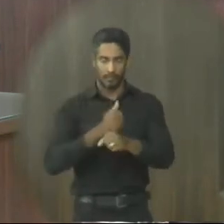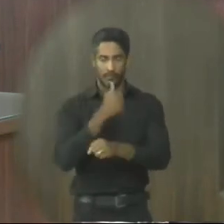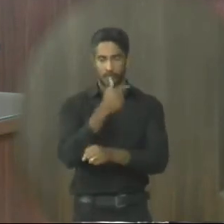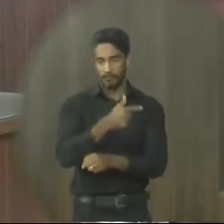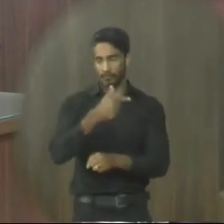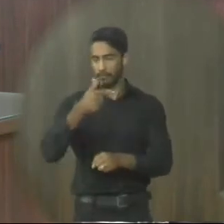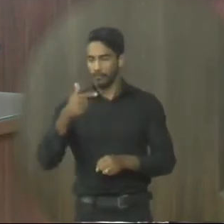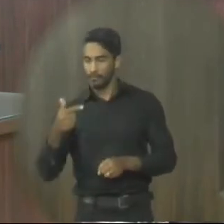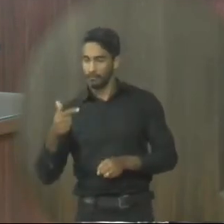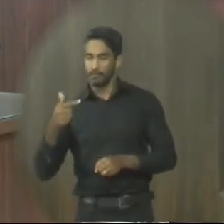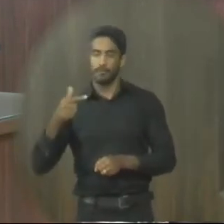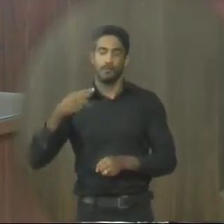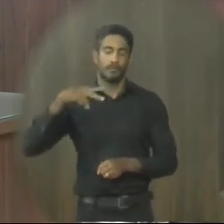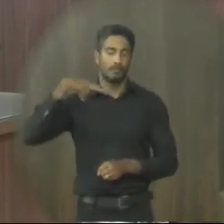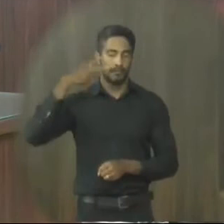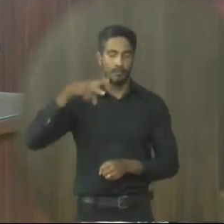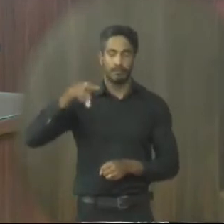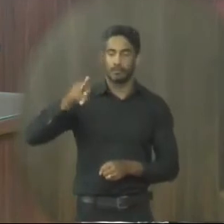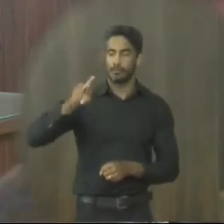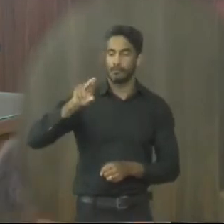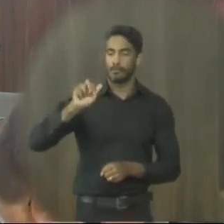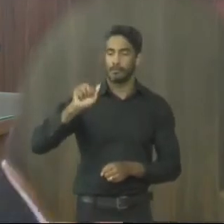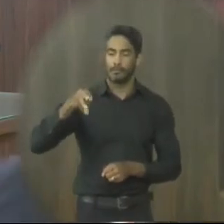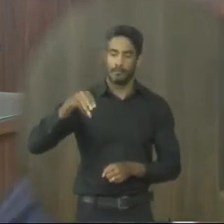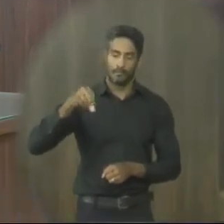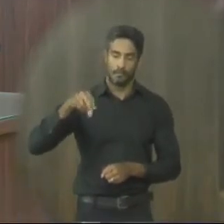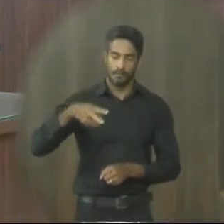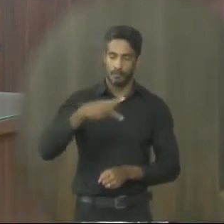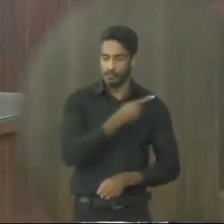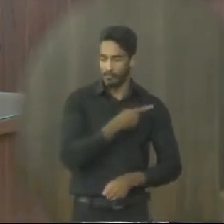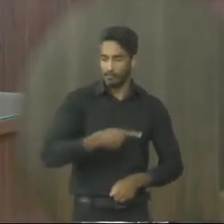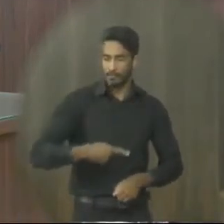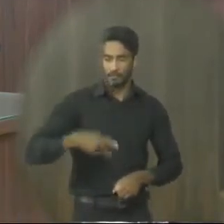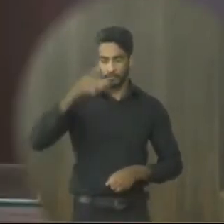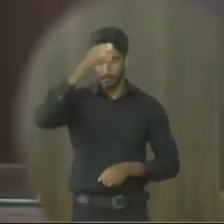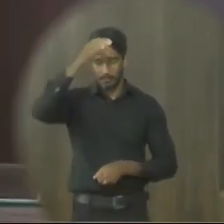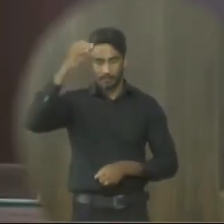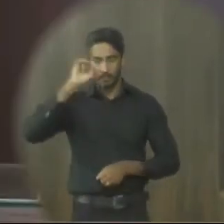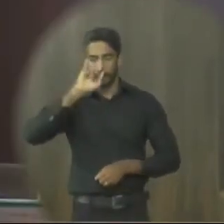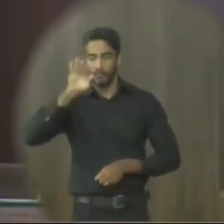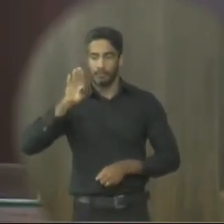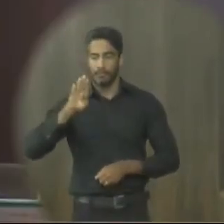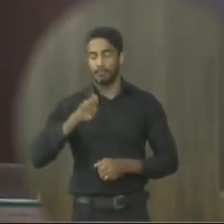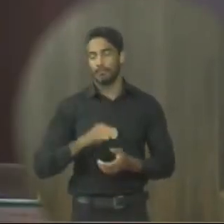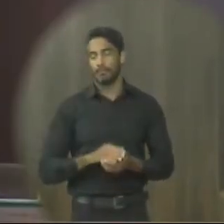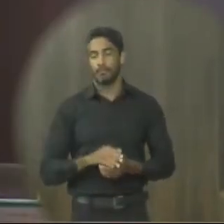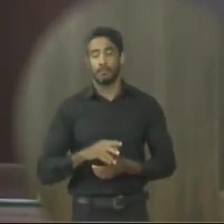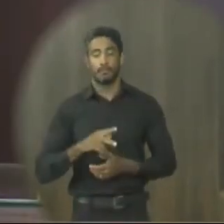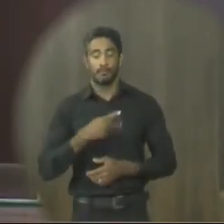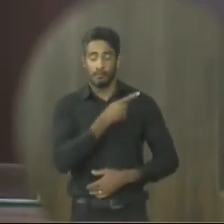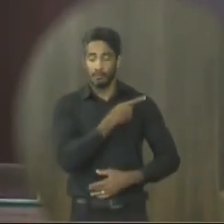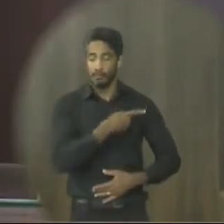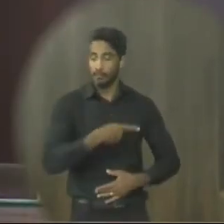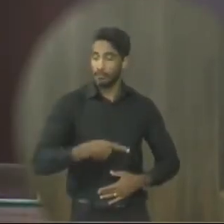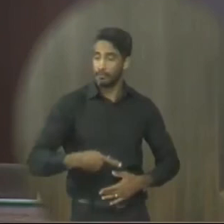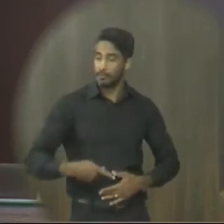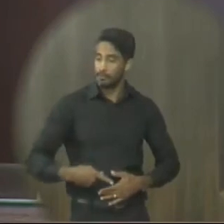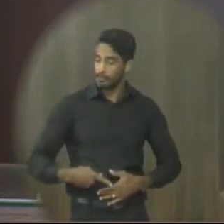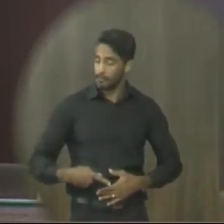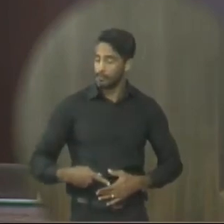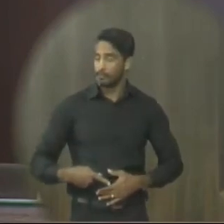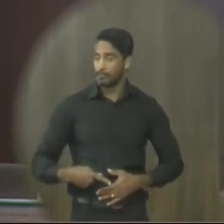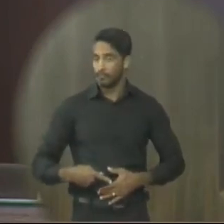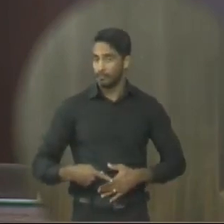080/2022, ao seletivo senhor Ramon Alexandre Araújo, presidente da Câmara Municipal de Janaúba. Senhor presidente, indica ao